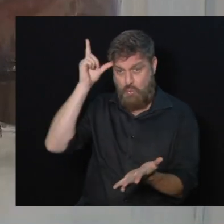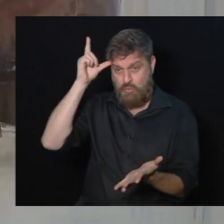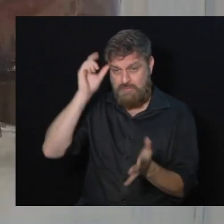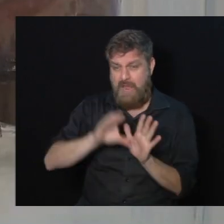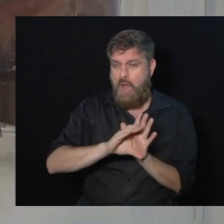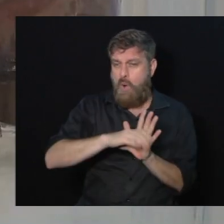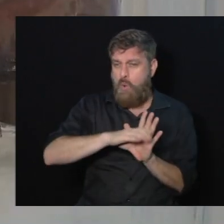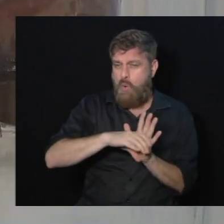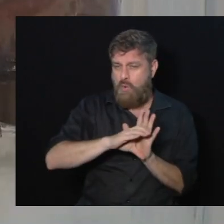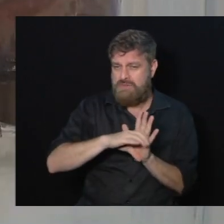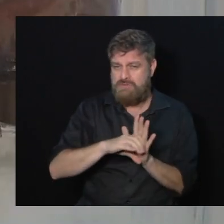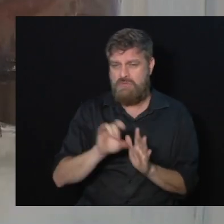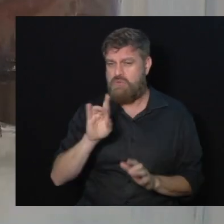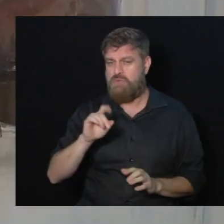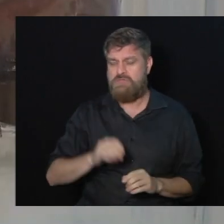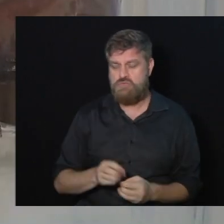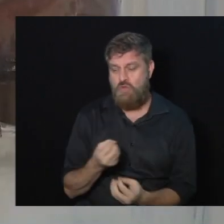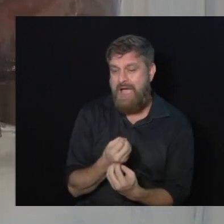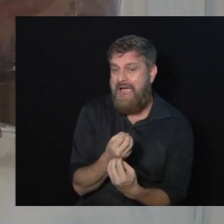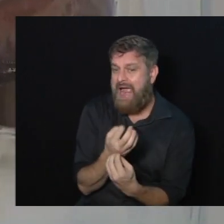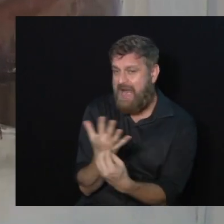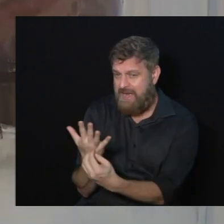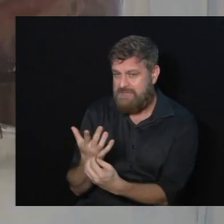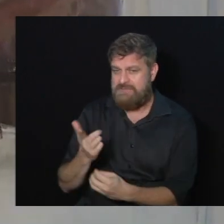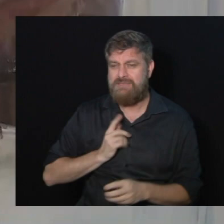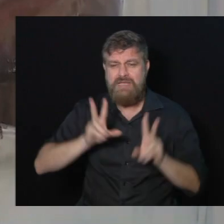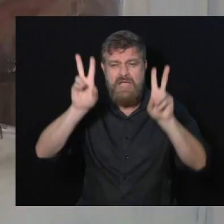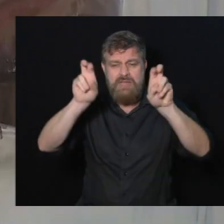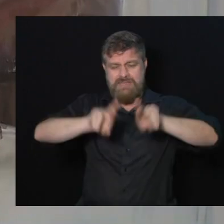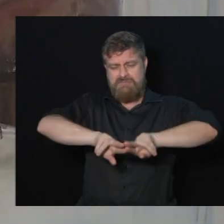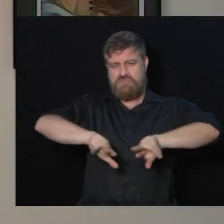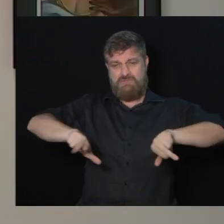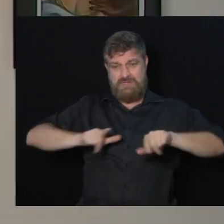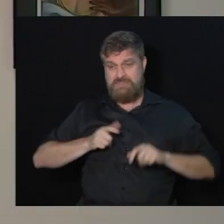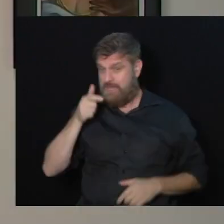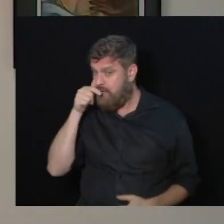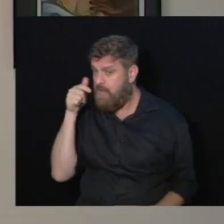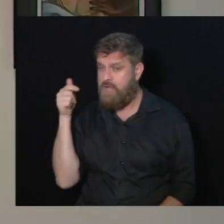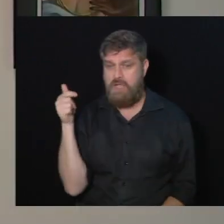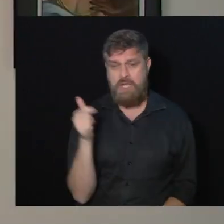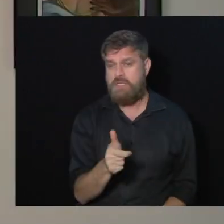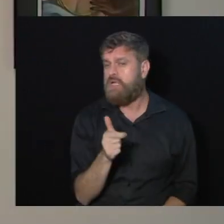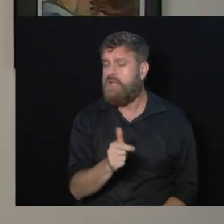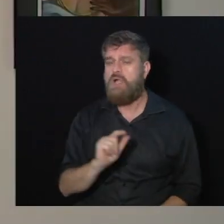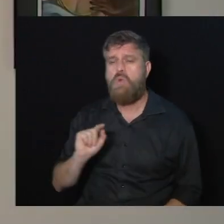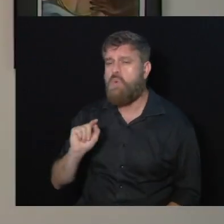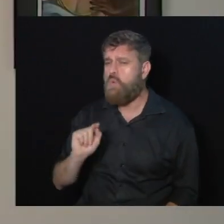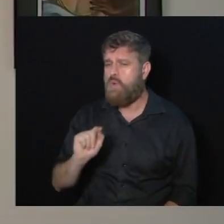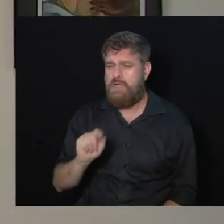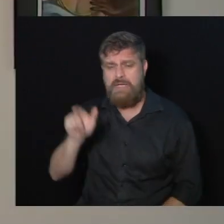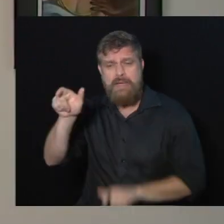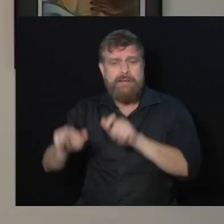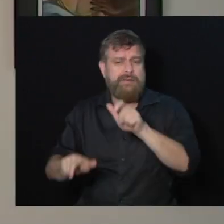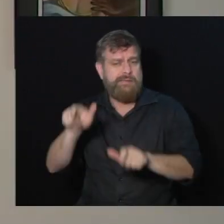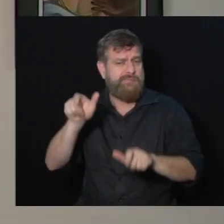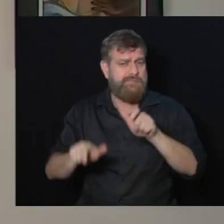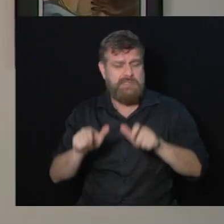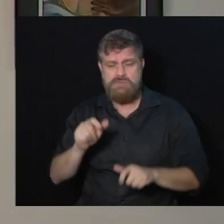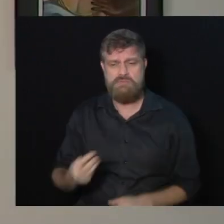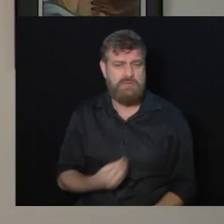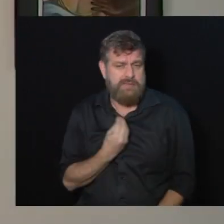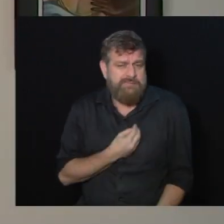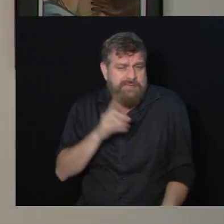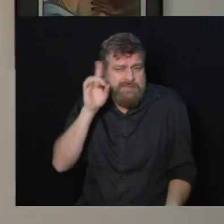mais amplo do que entretenimento e artes. Então, a gente trabalha com temas amplos, temas que interessam a pessoa na vida,